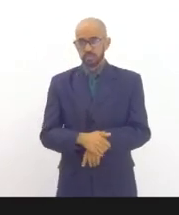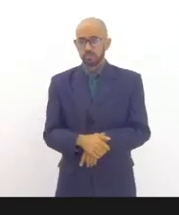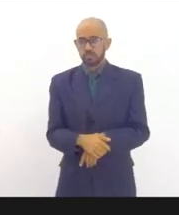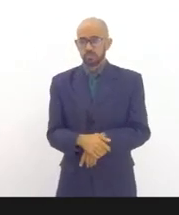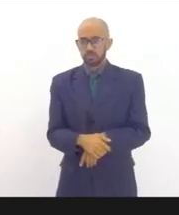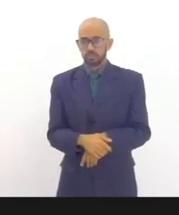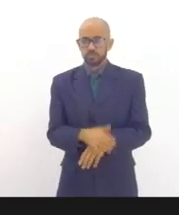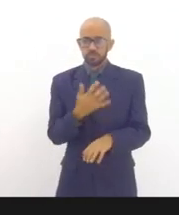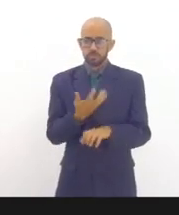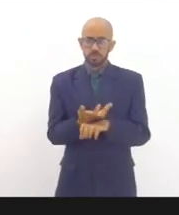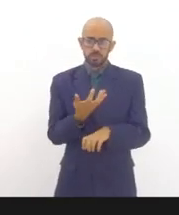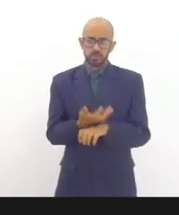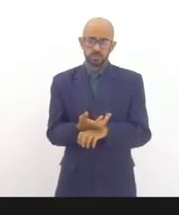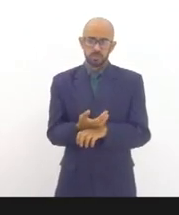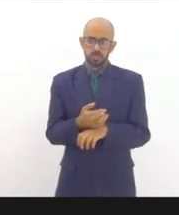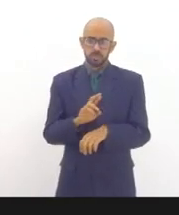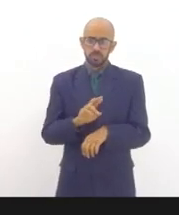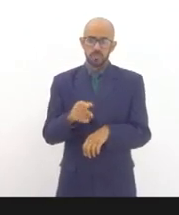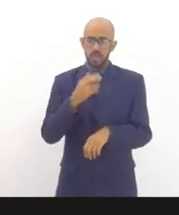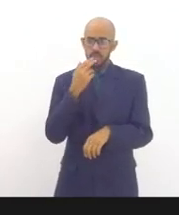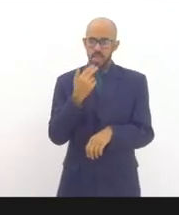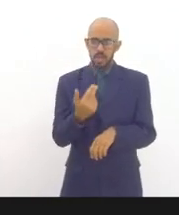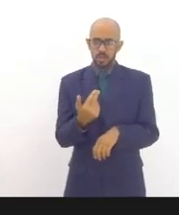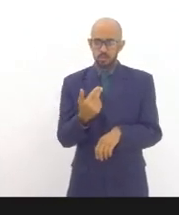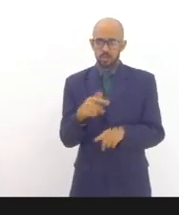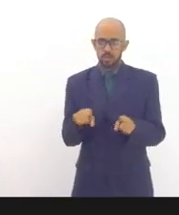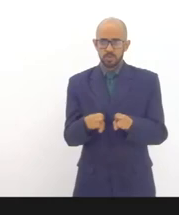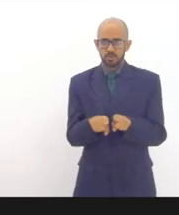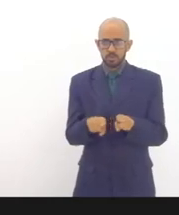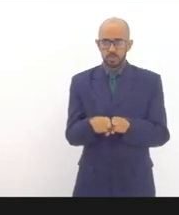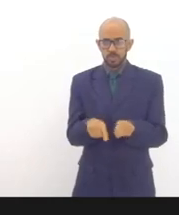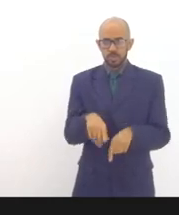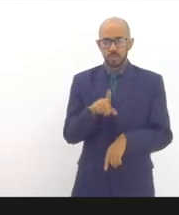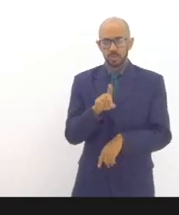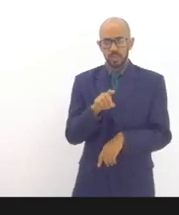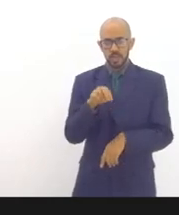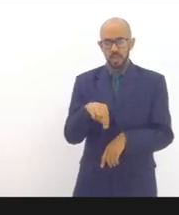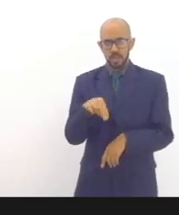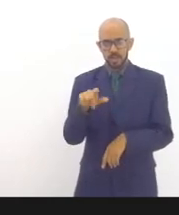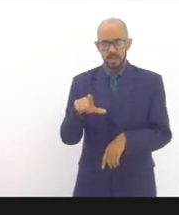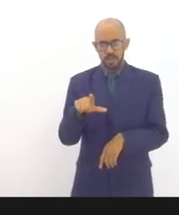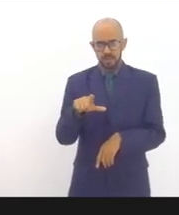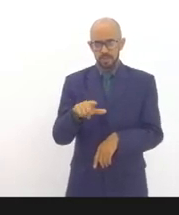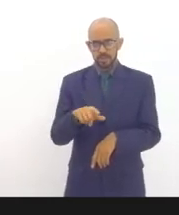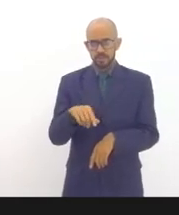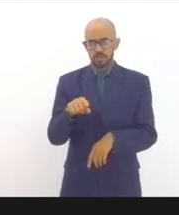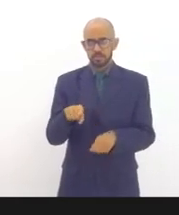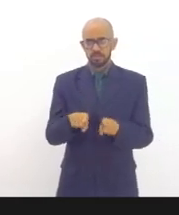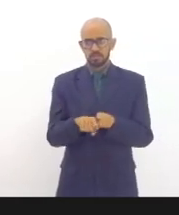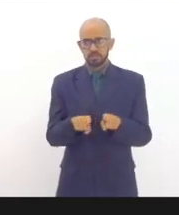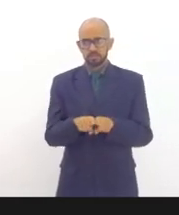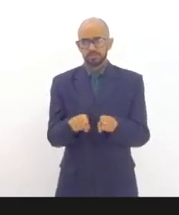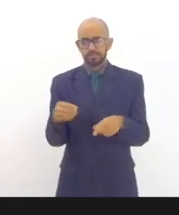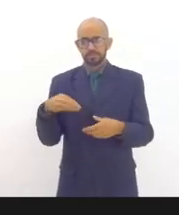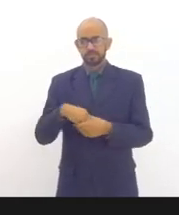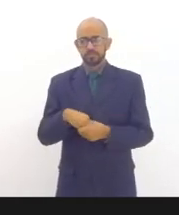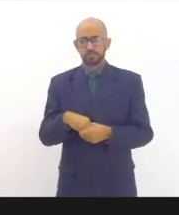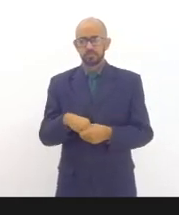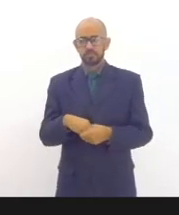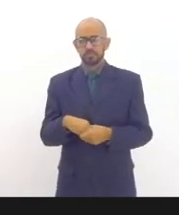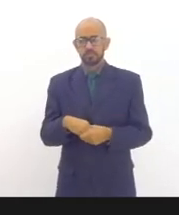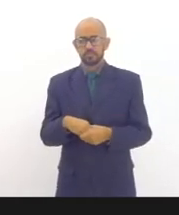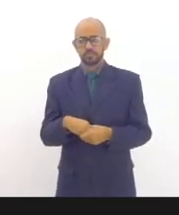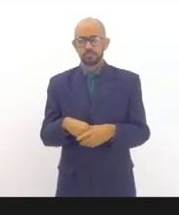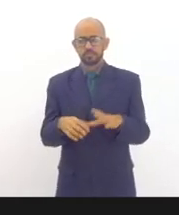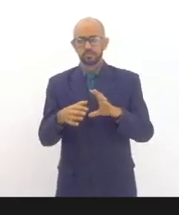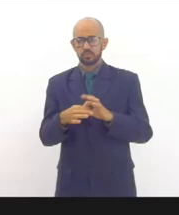de uma disciplina não linguística que chamava antigamente como DNL, né, isso está dentro do escopo inicial de uma